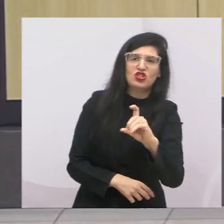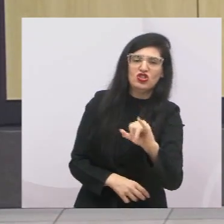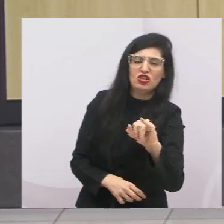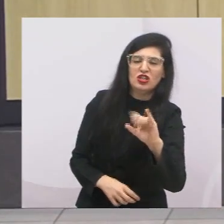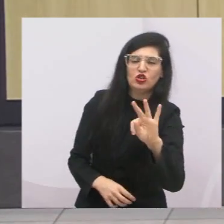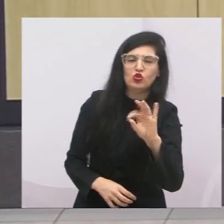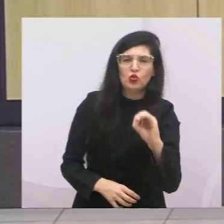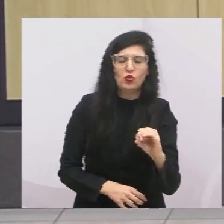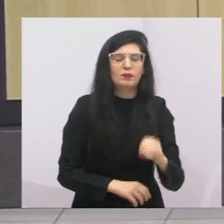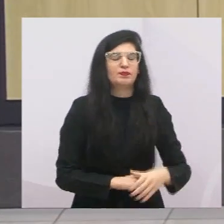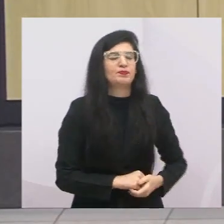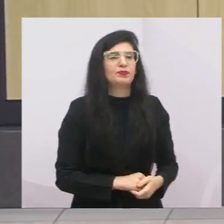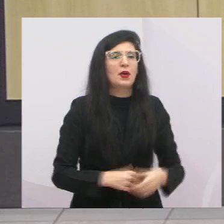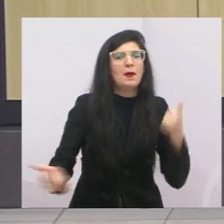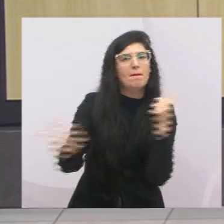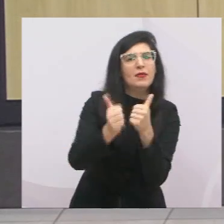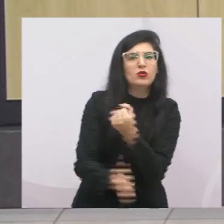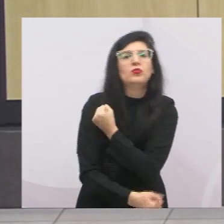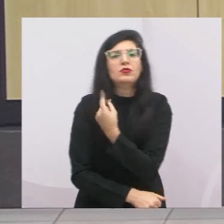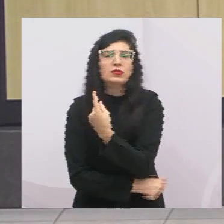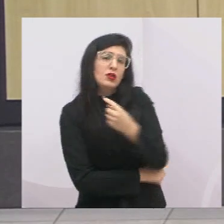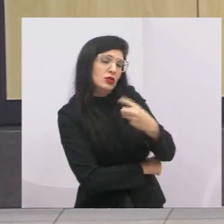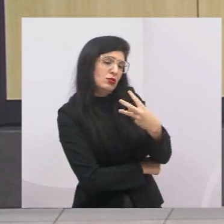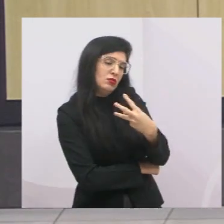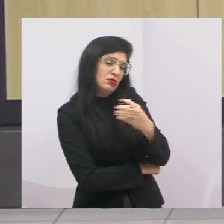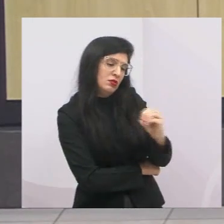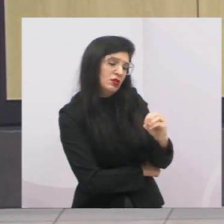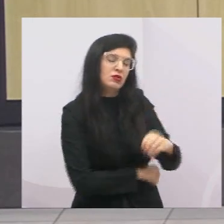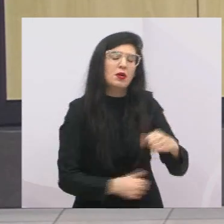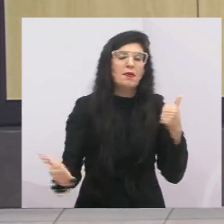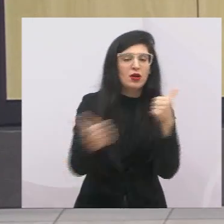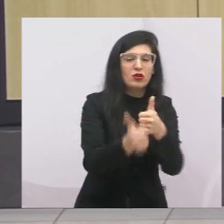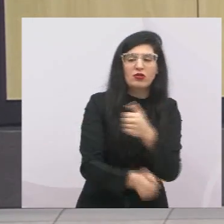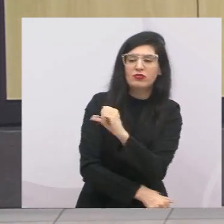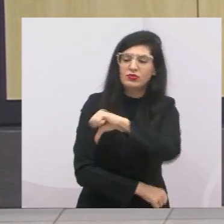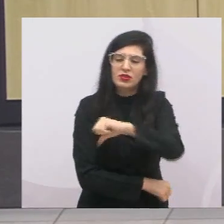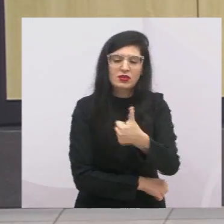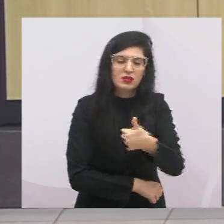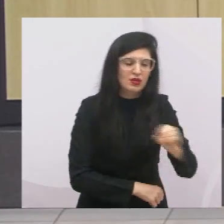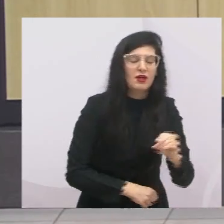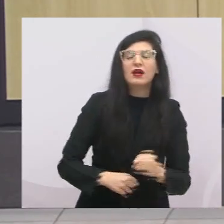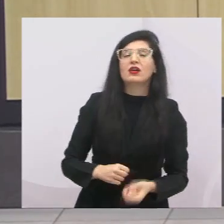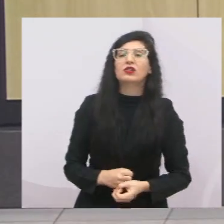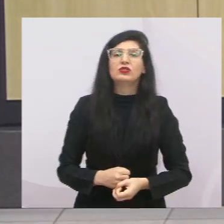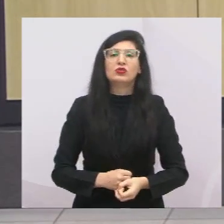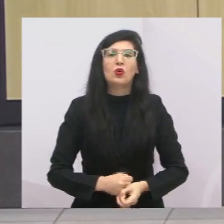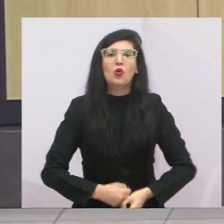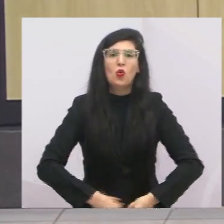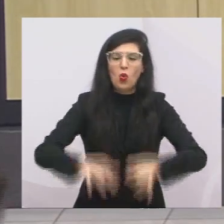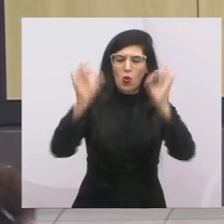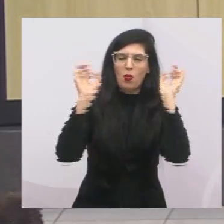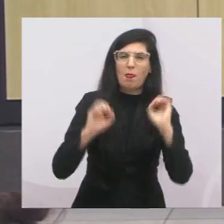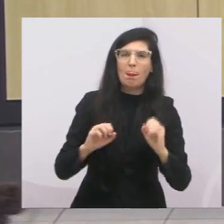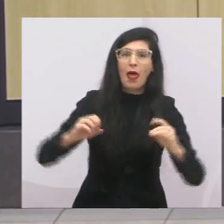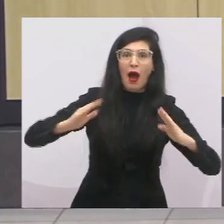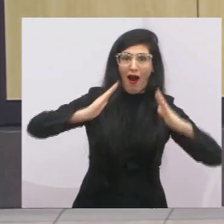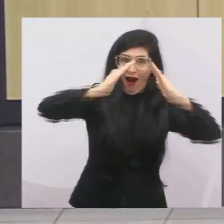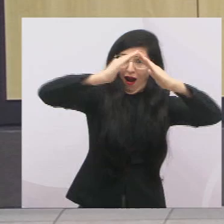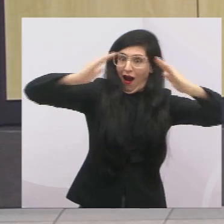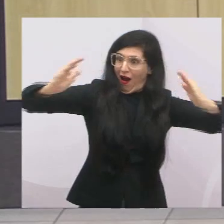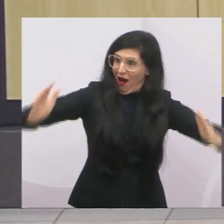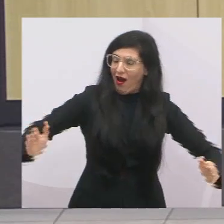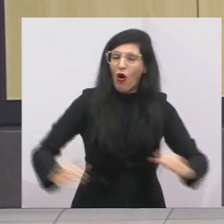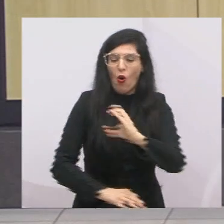nas proximidades dos números 130 e 910, no condomínio Lagoinha, em Jacareí. Autoria, vereador Valmir Parque, do Meia